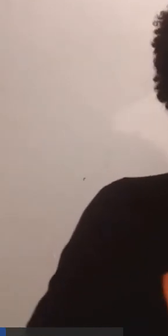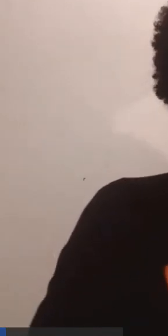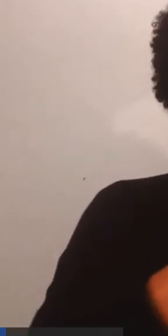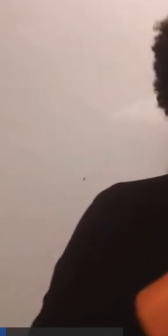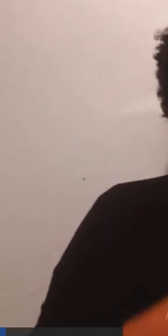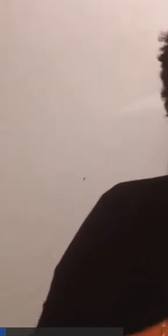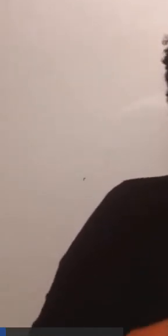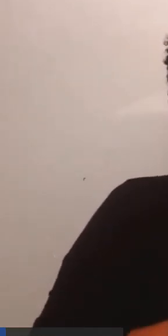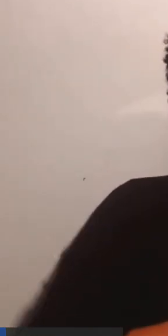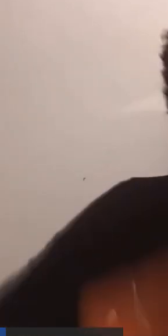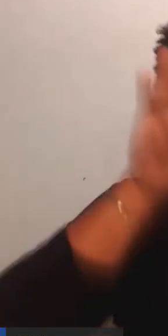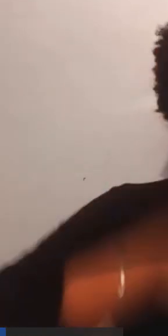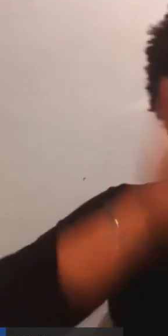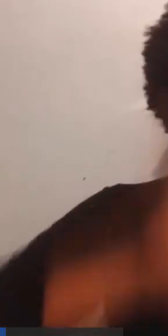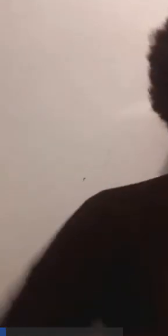envia sinal